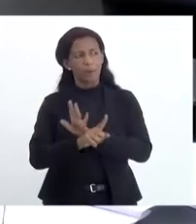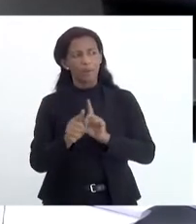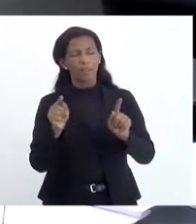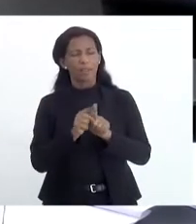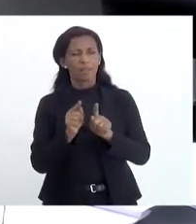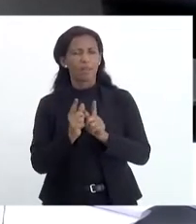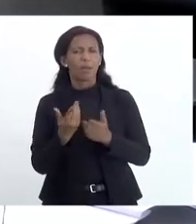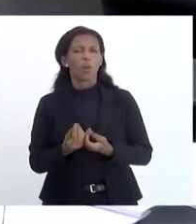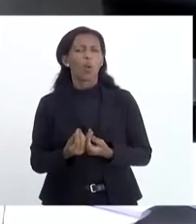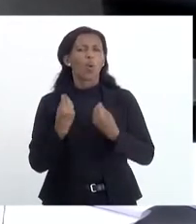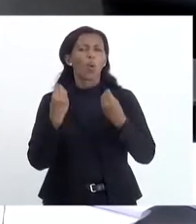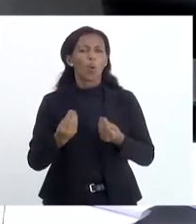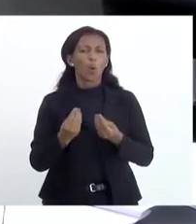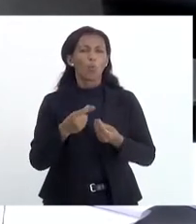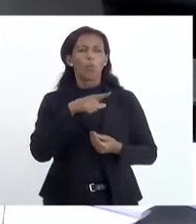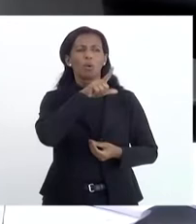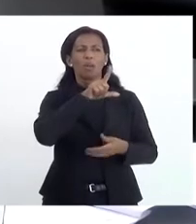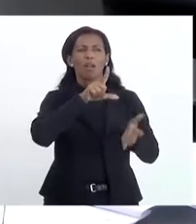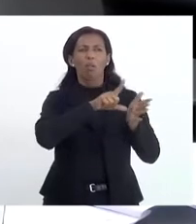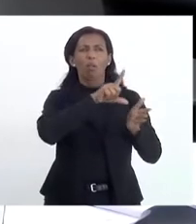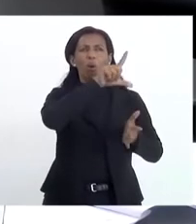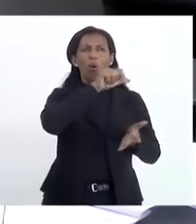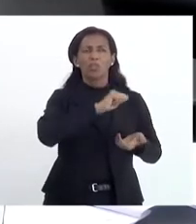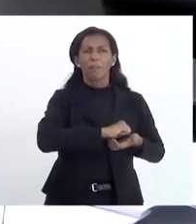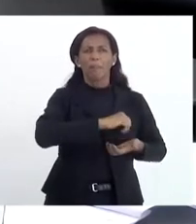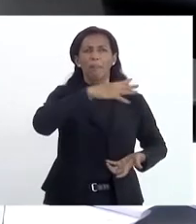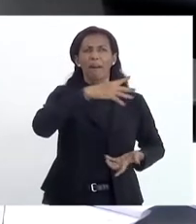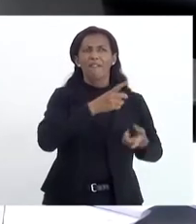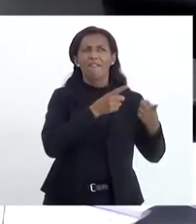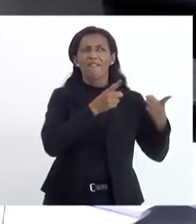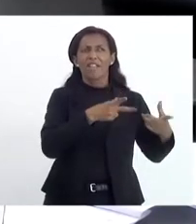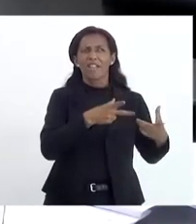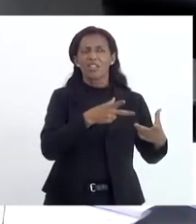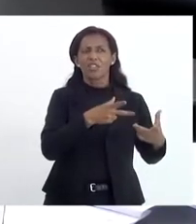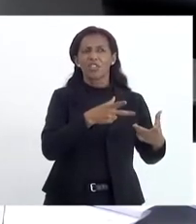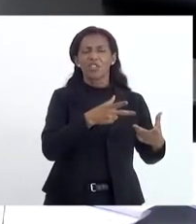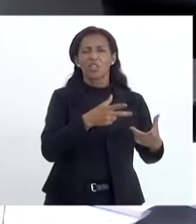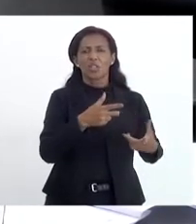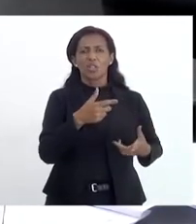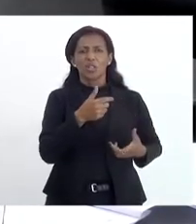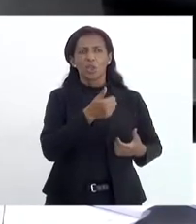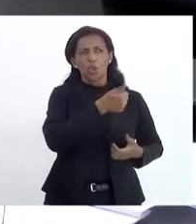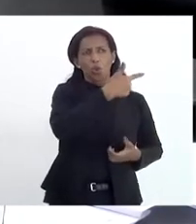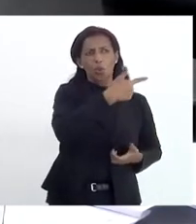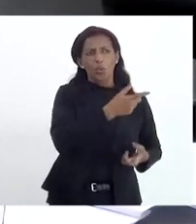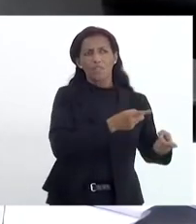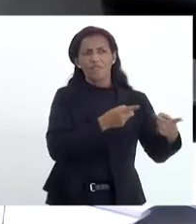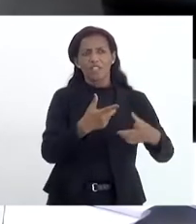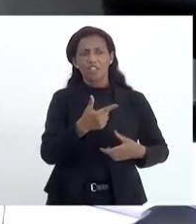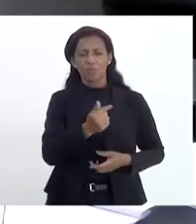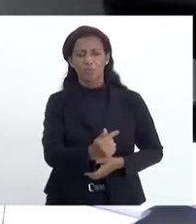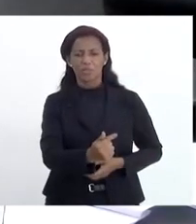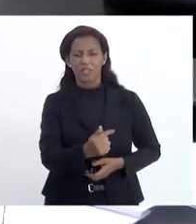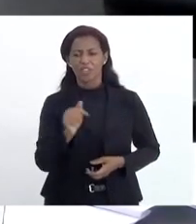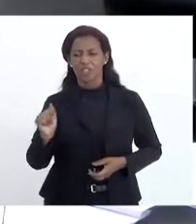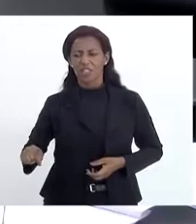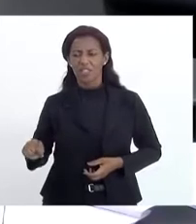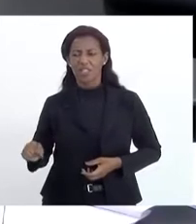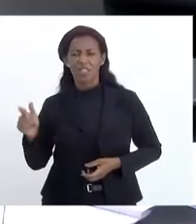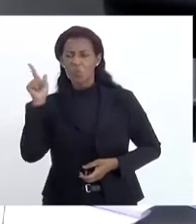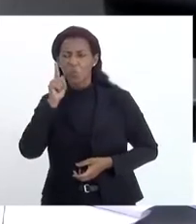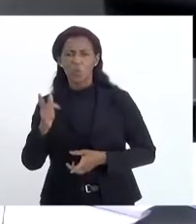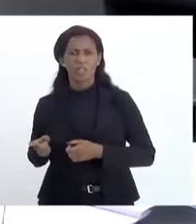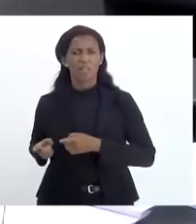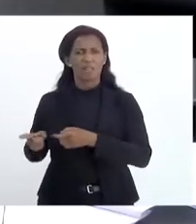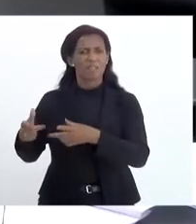é que o atacadista de lá, que coloca 12, vende por 7, e o daqui que coloca 12 não consegue vender por 7 se